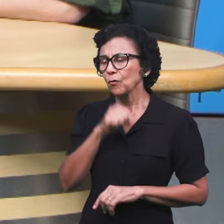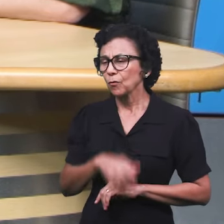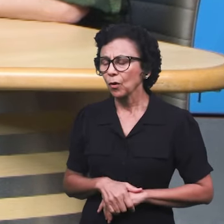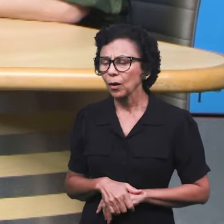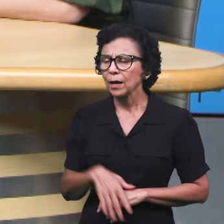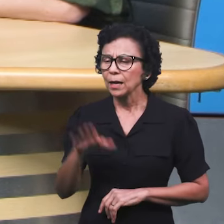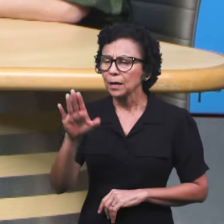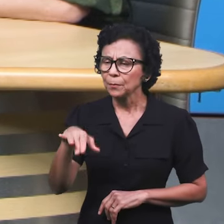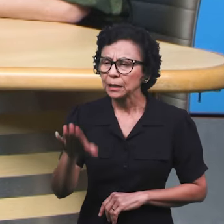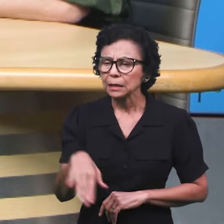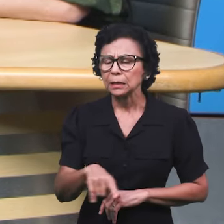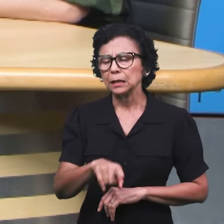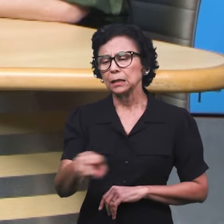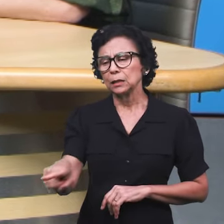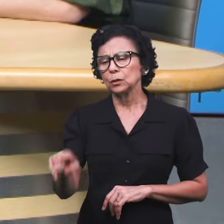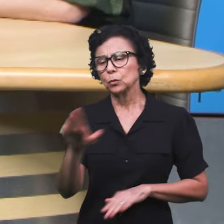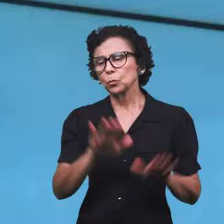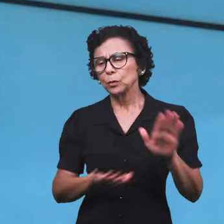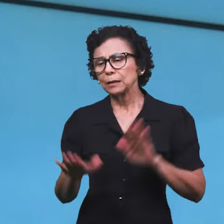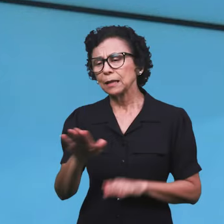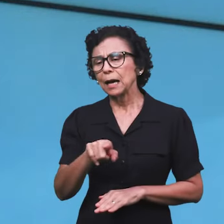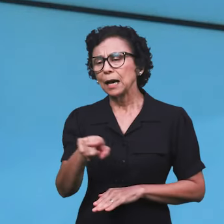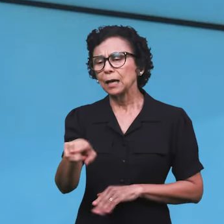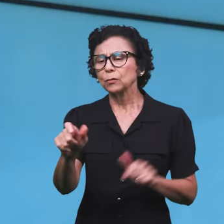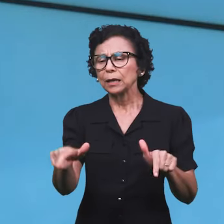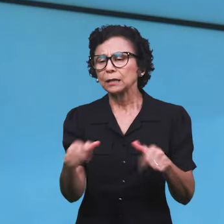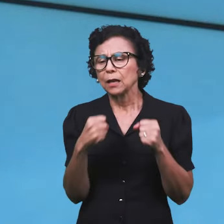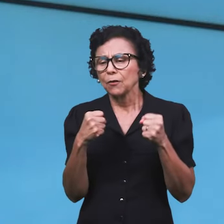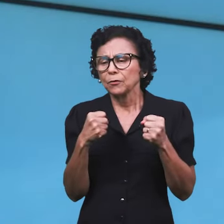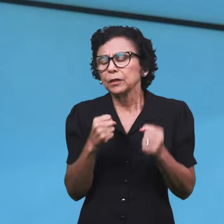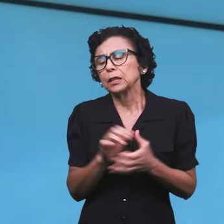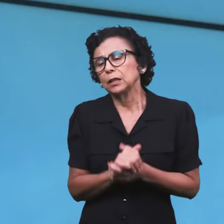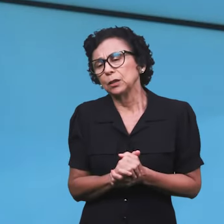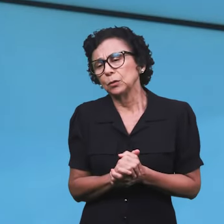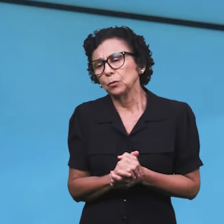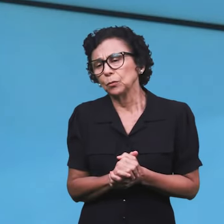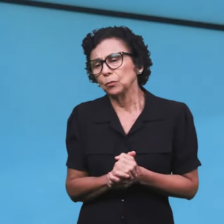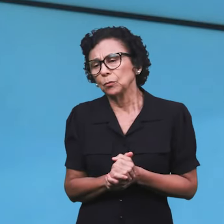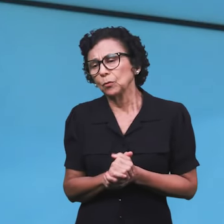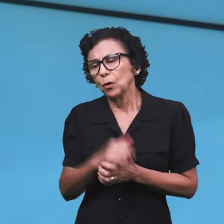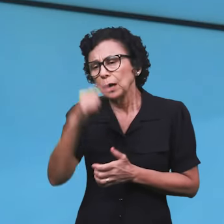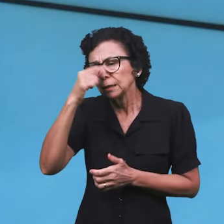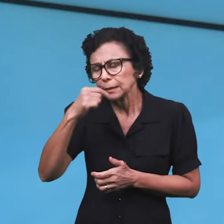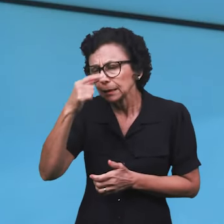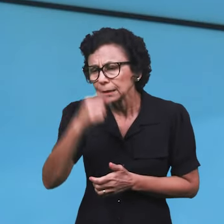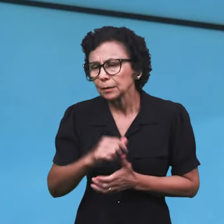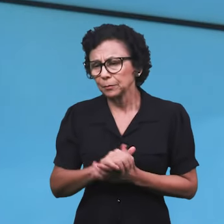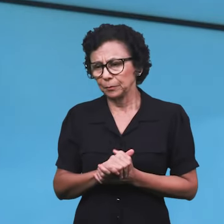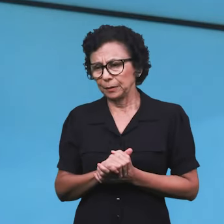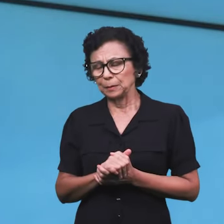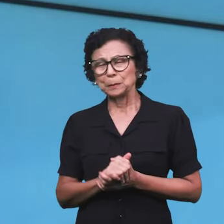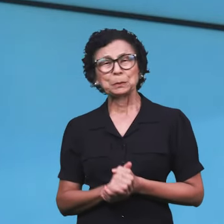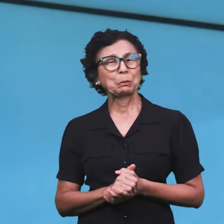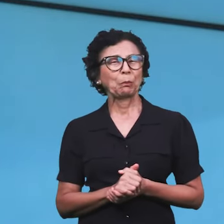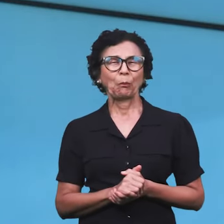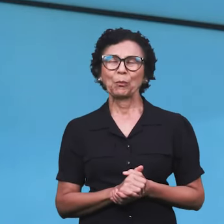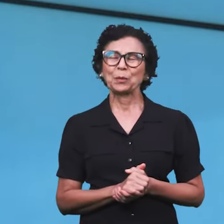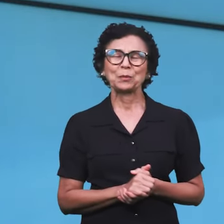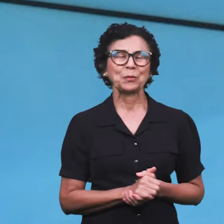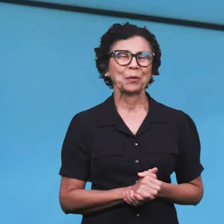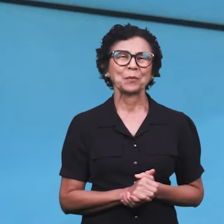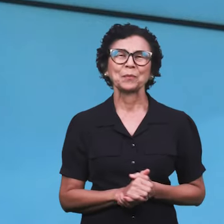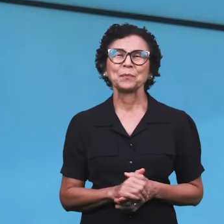friagem que você vai pegar gripe. Então, a gente tem que reforçar que a gripe é causada por vírus, né? O que acontece é que quando tá frio,